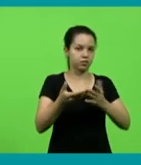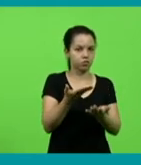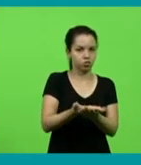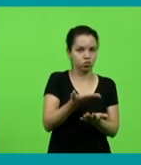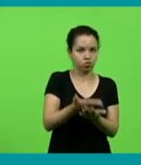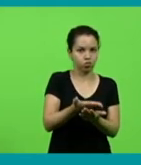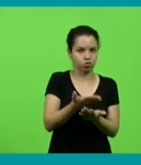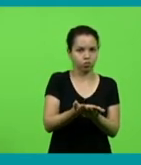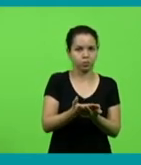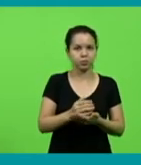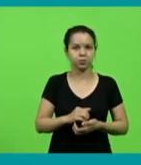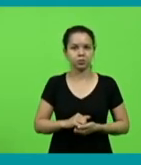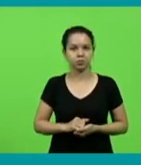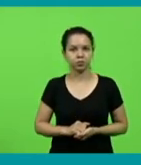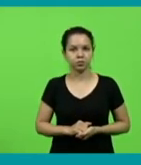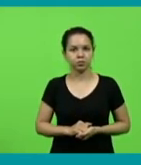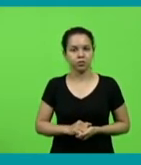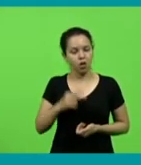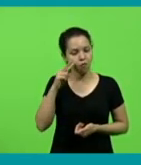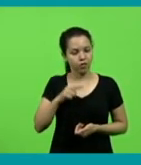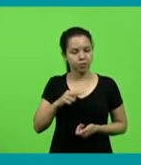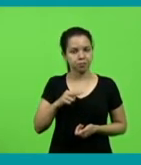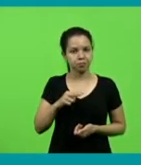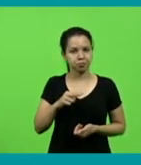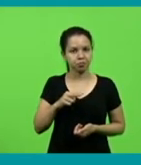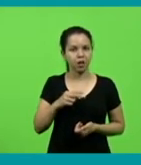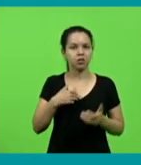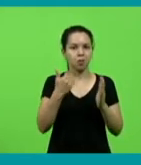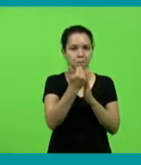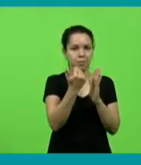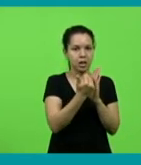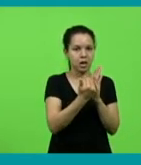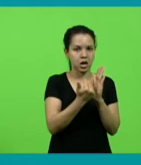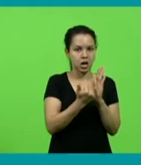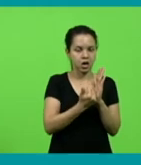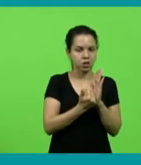Deixa eu olhar aqui. Com um plano de atividades